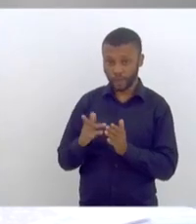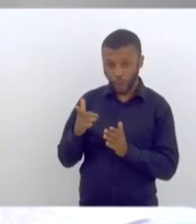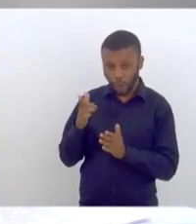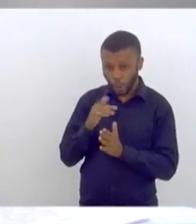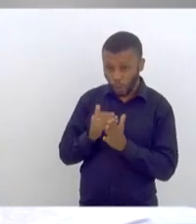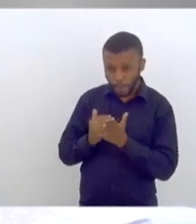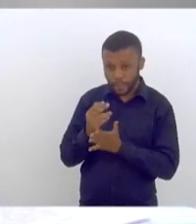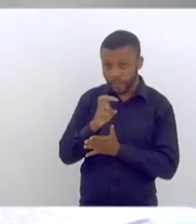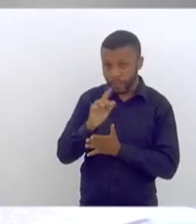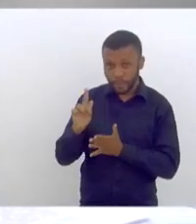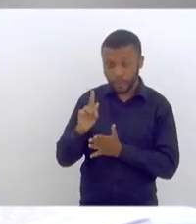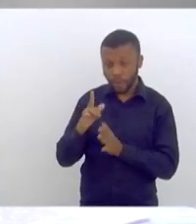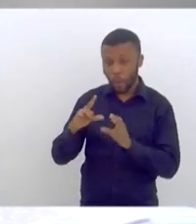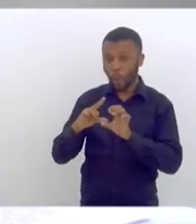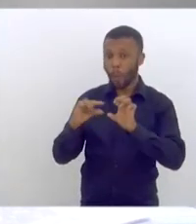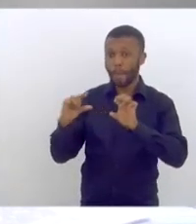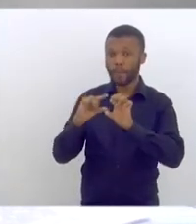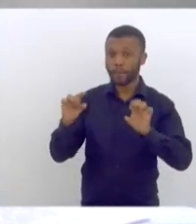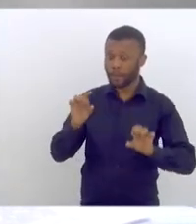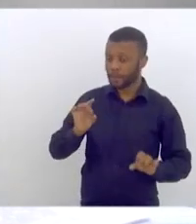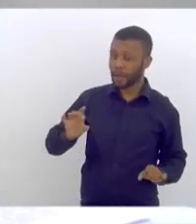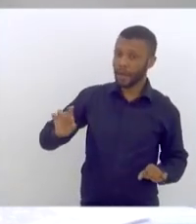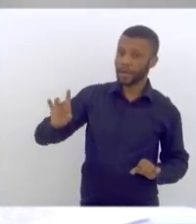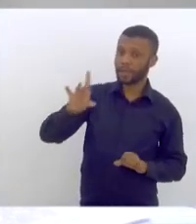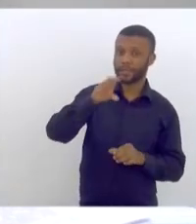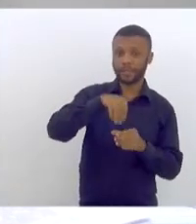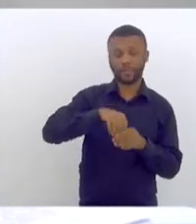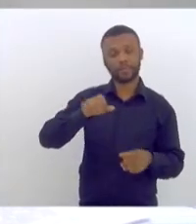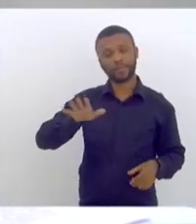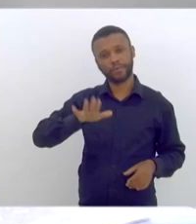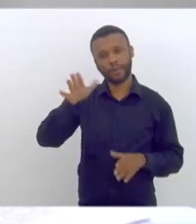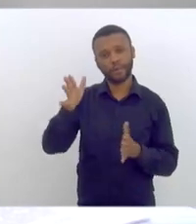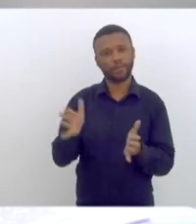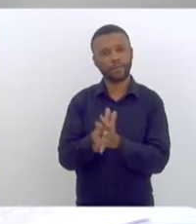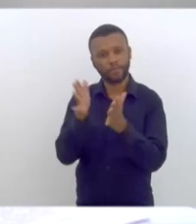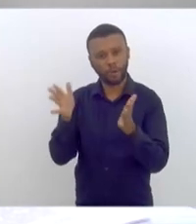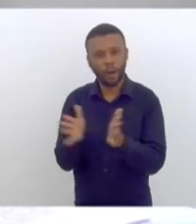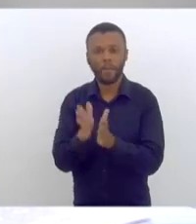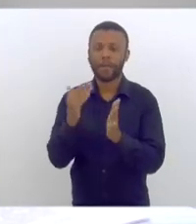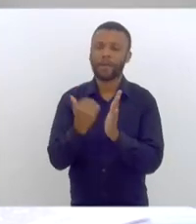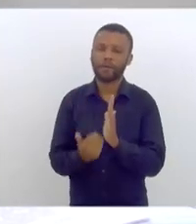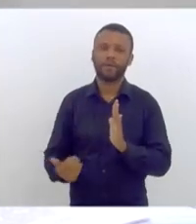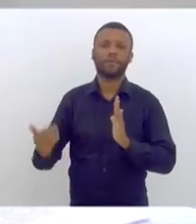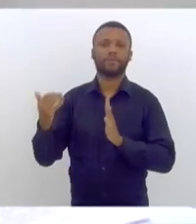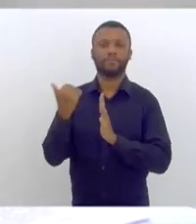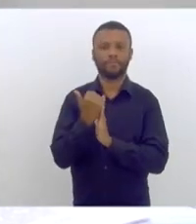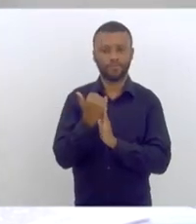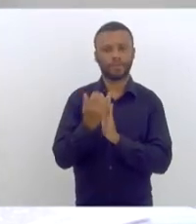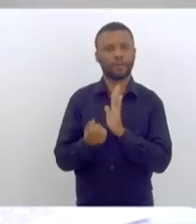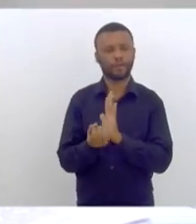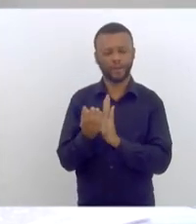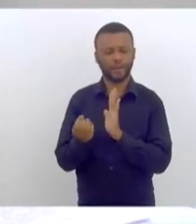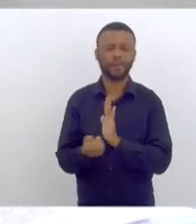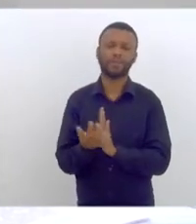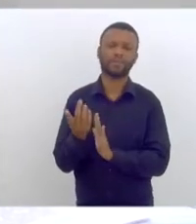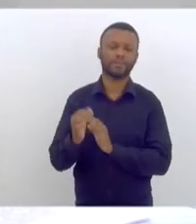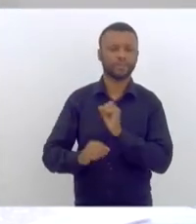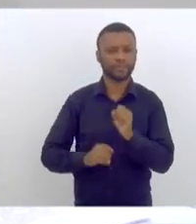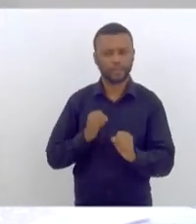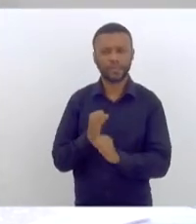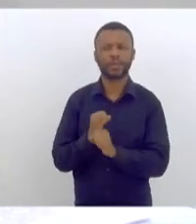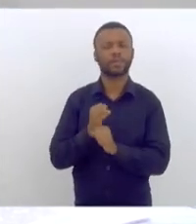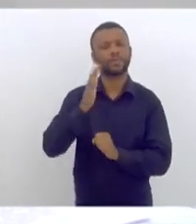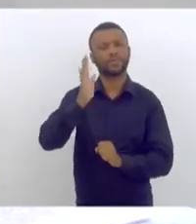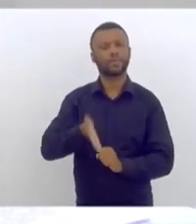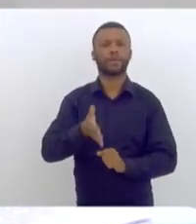Eu acho que o empreendedorismo individual cidades carentes seria muito grande para produção via internet né